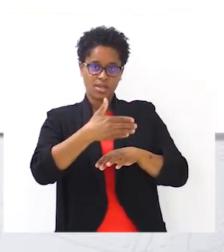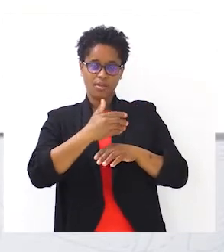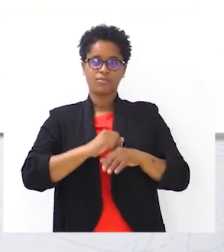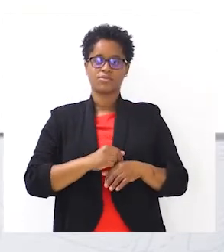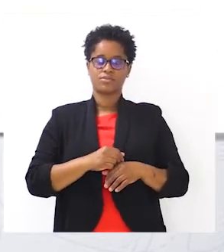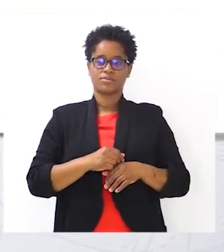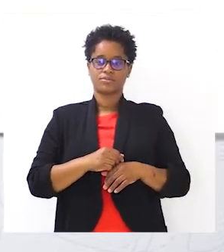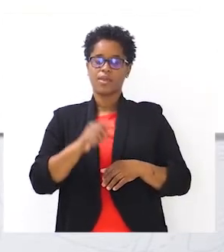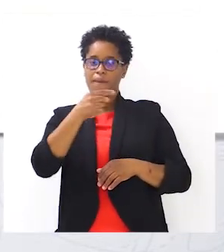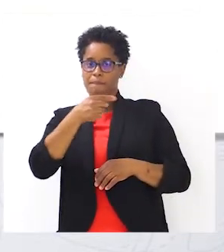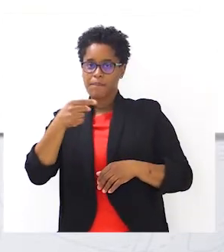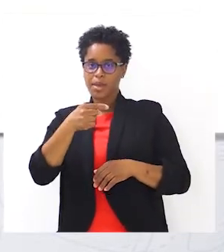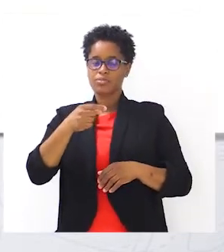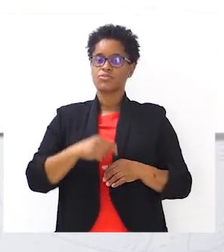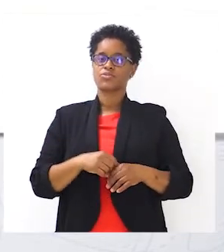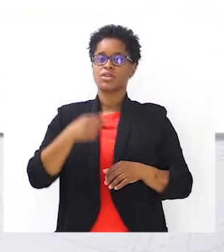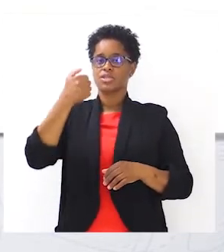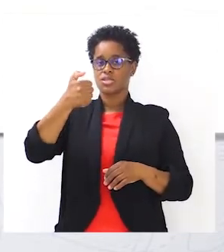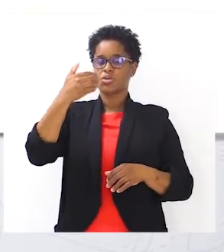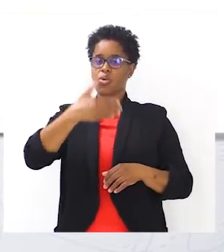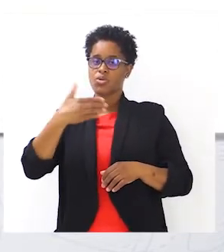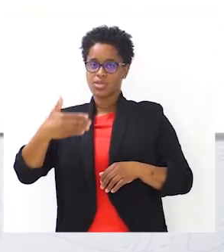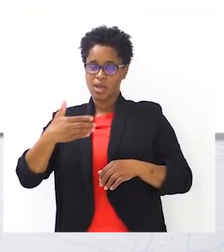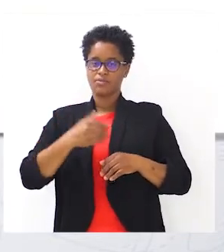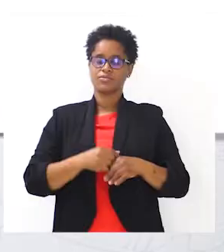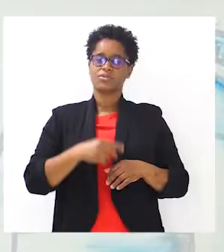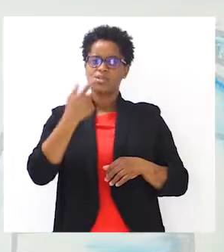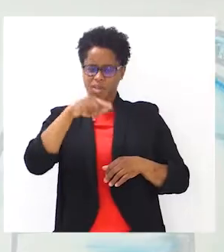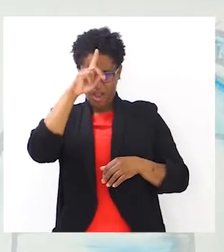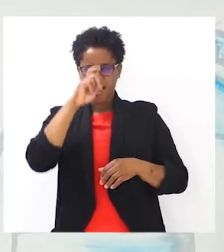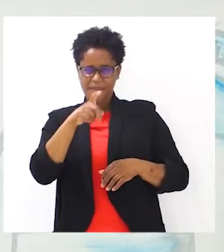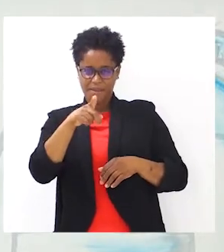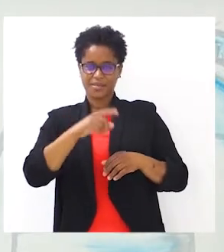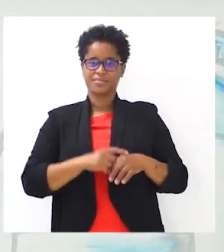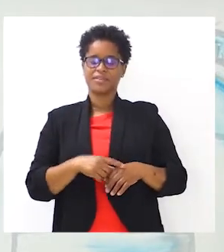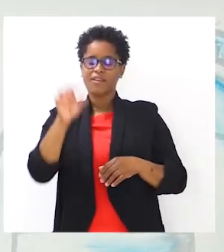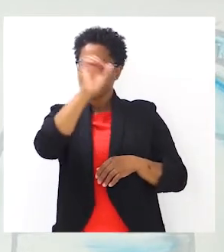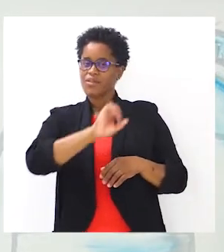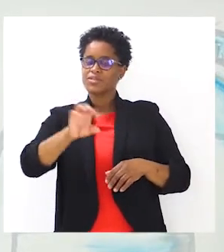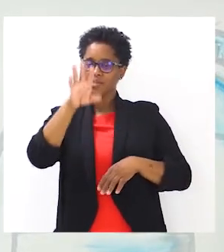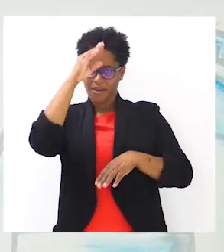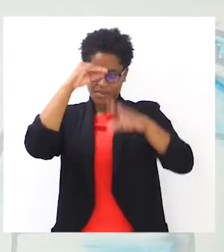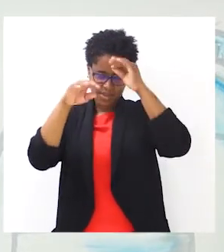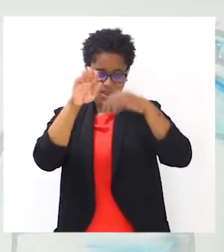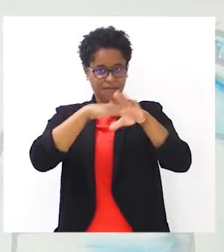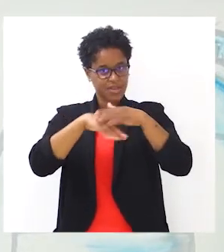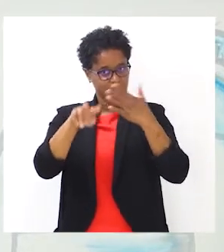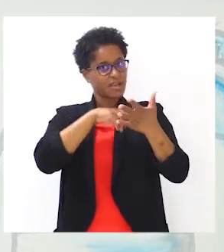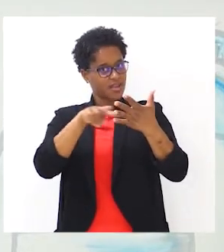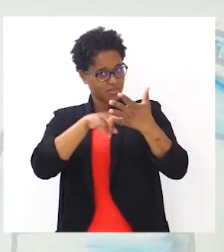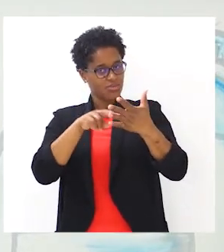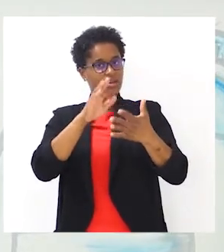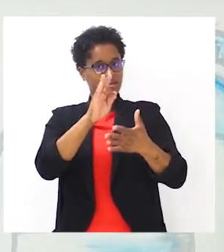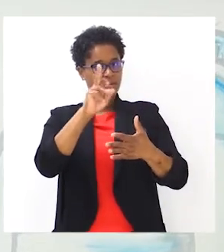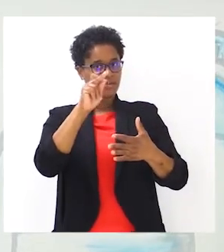11avos menos 5 11avos. Estão a lembrar? Vocês aprenderam a fazer a leitura de frações, não